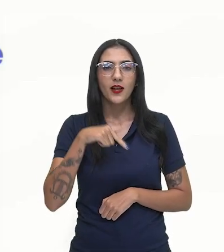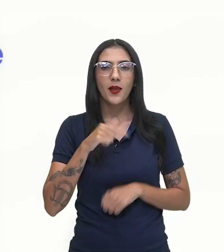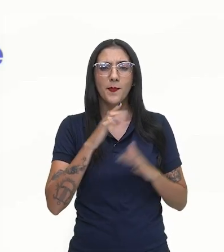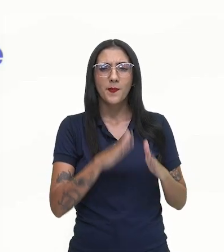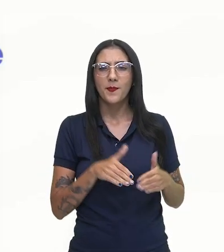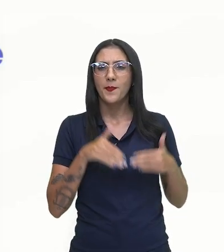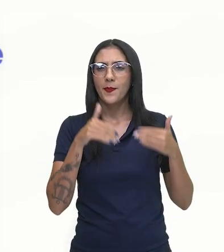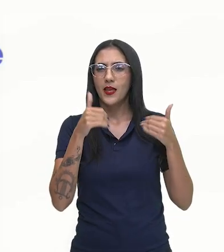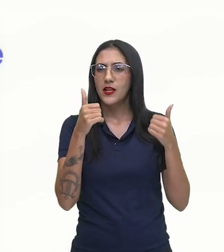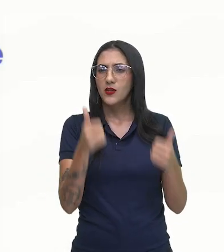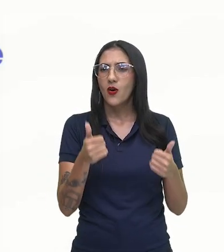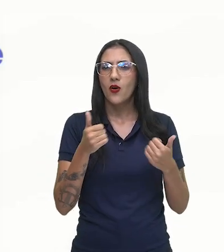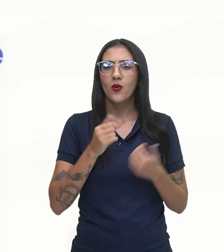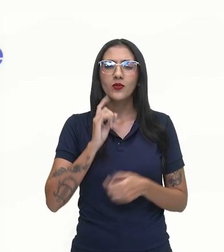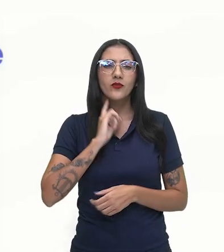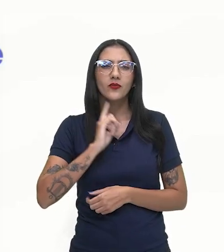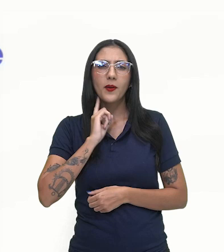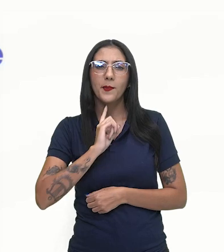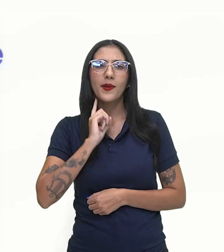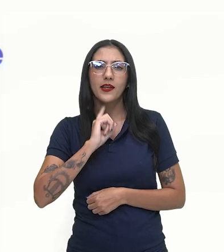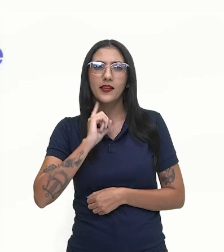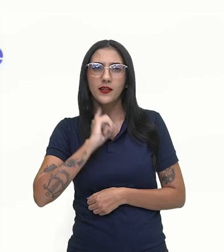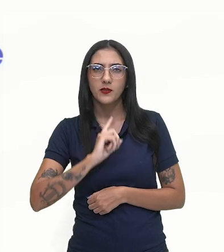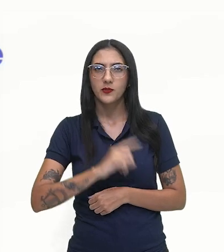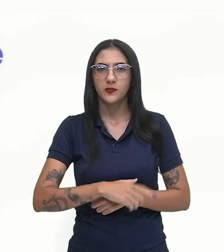Vasco é melhor do que o Flamengo.